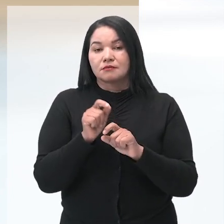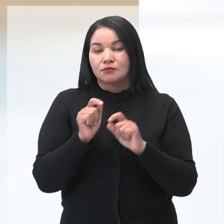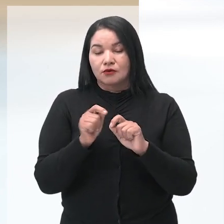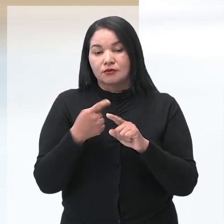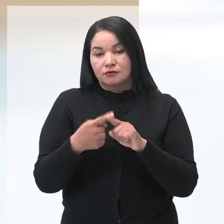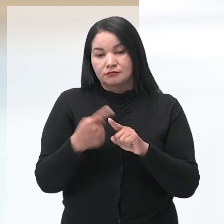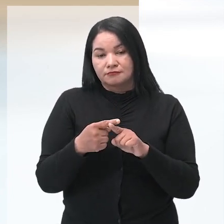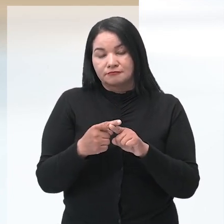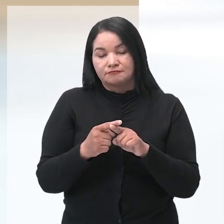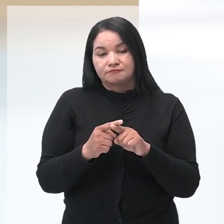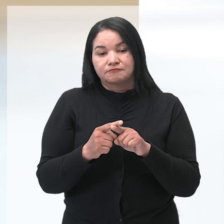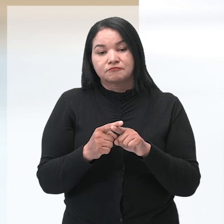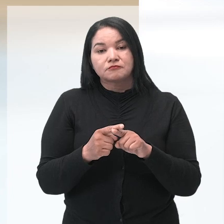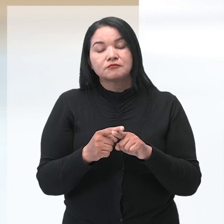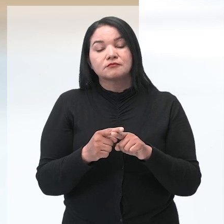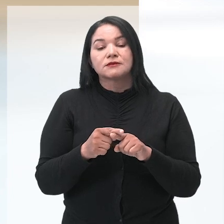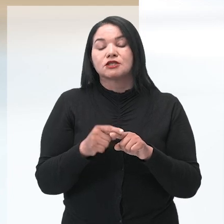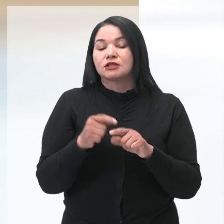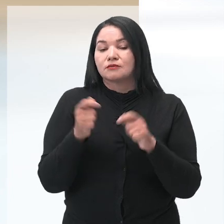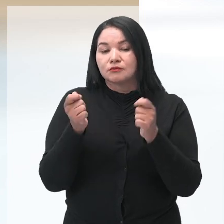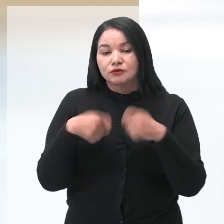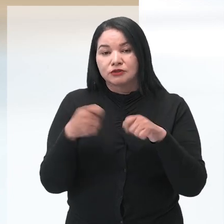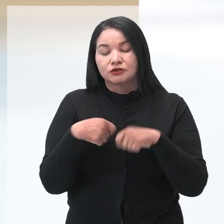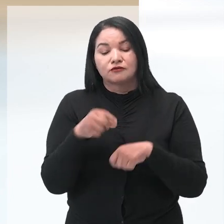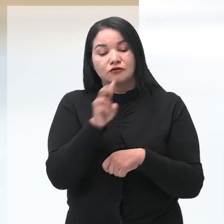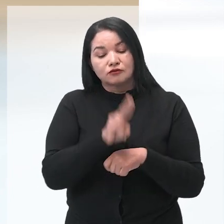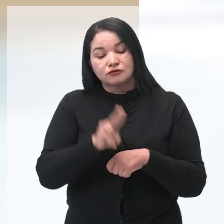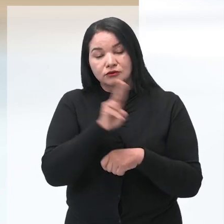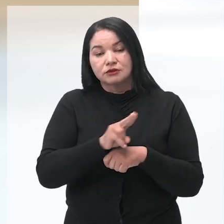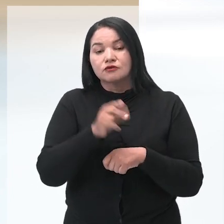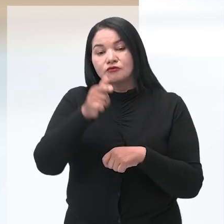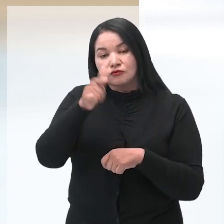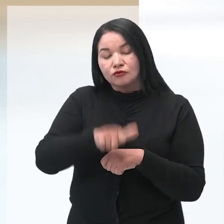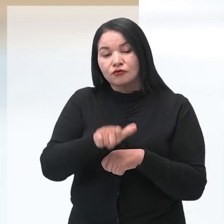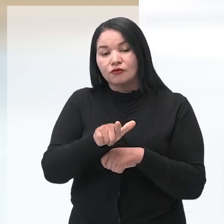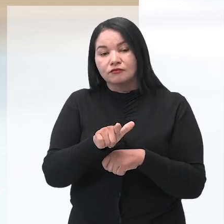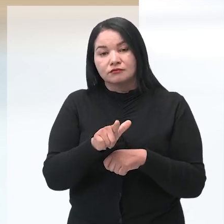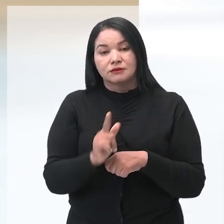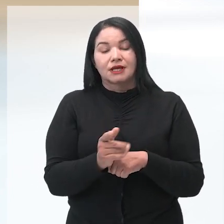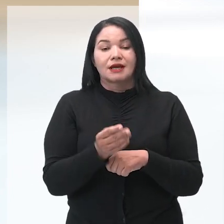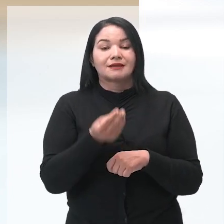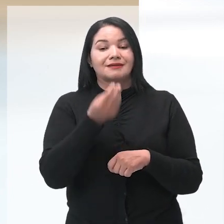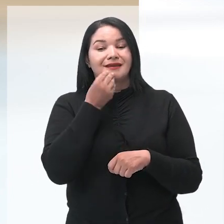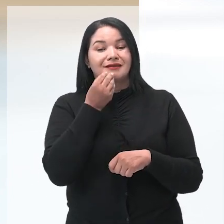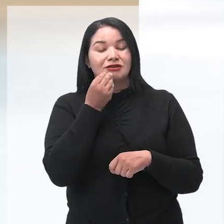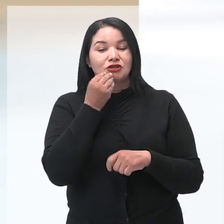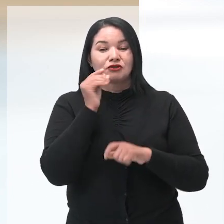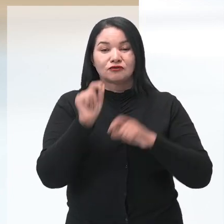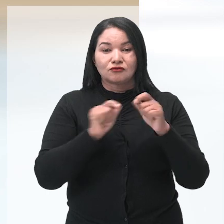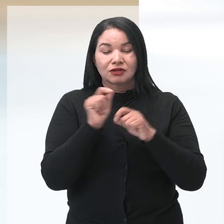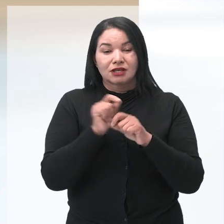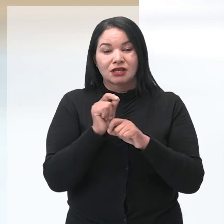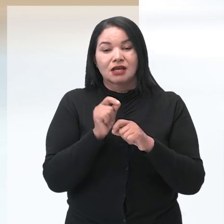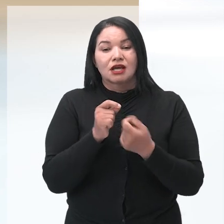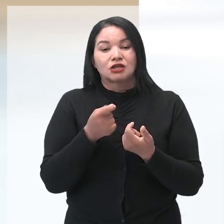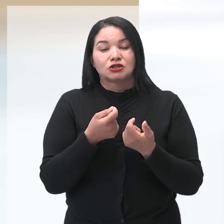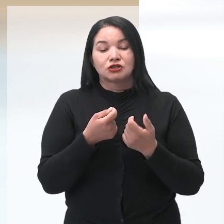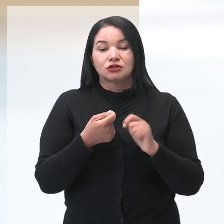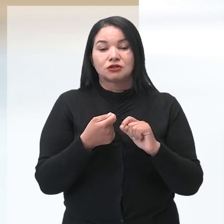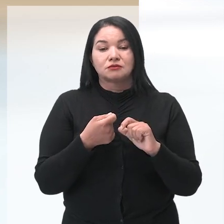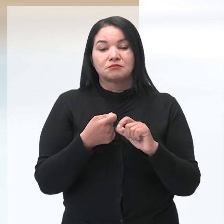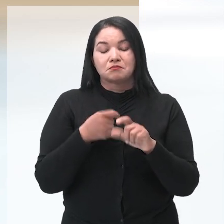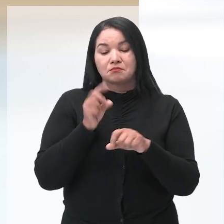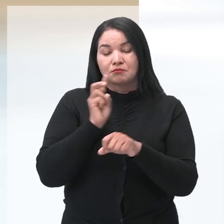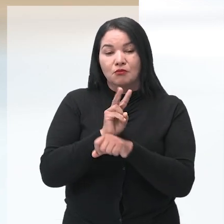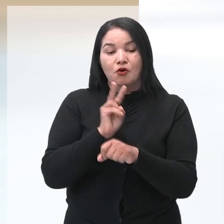dos recursos que já existem. Então, é a tentativa de também o quê? Conservar o nosso